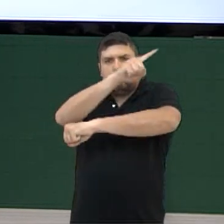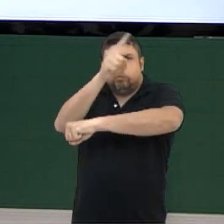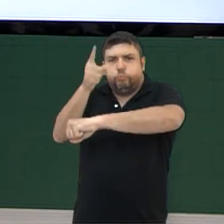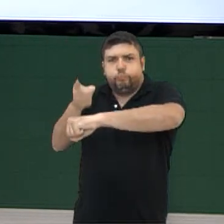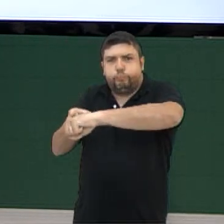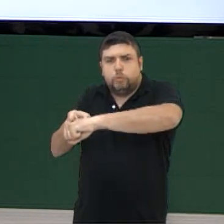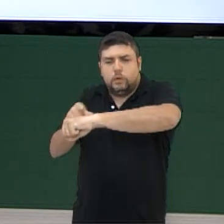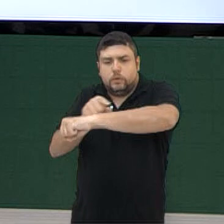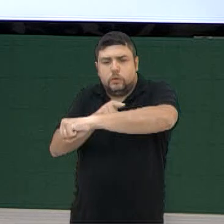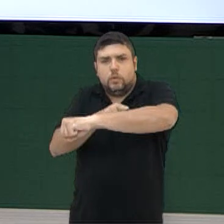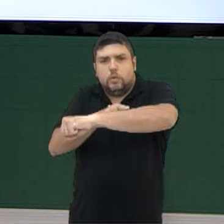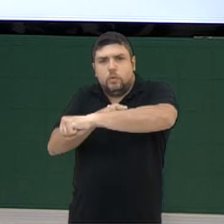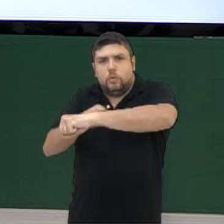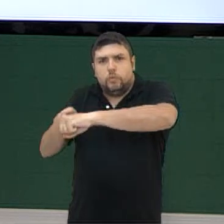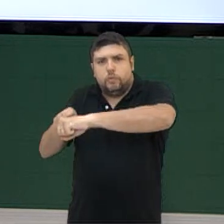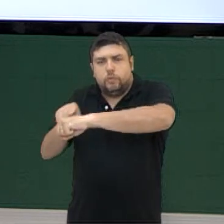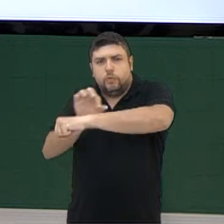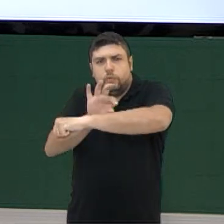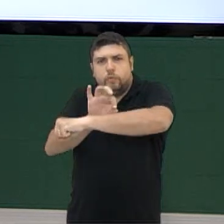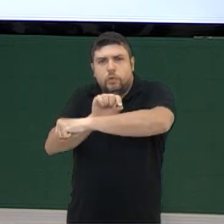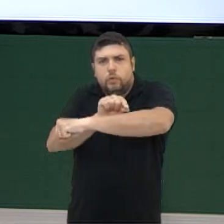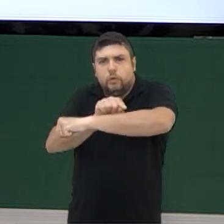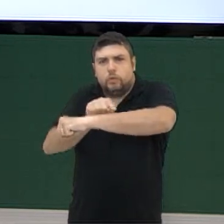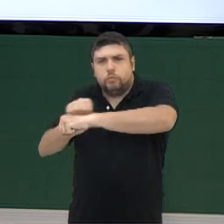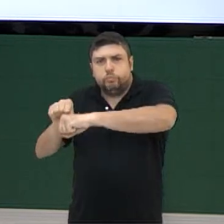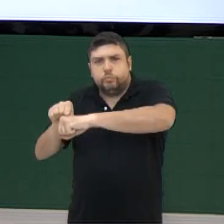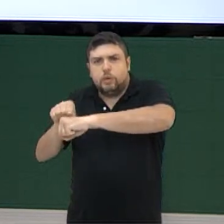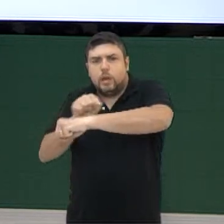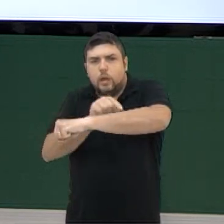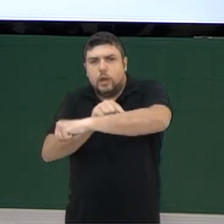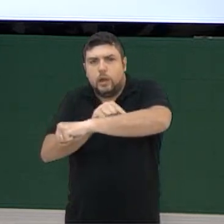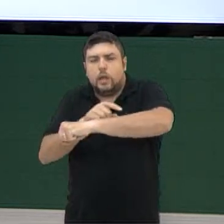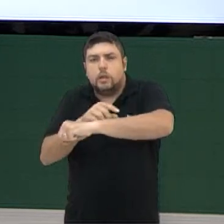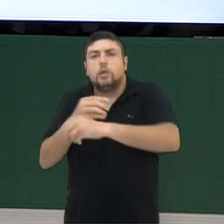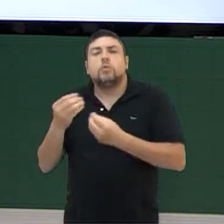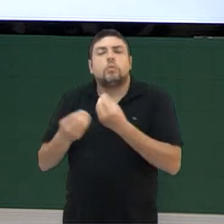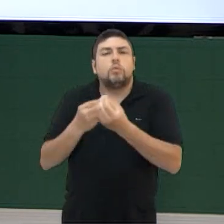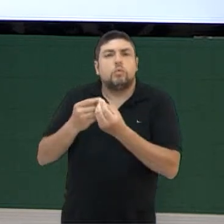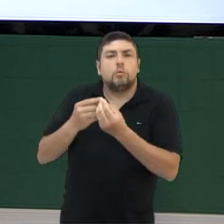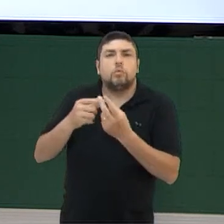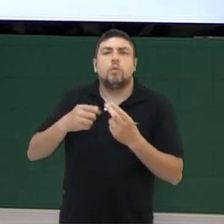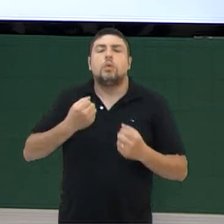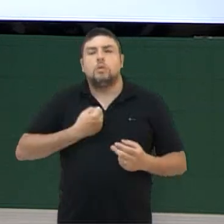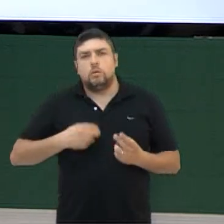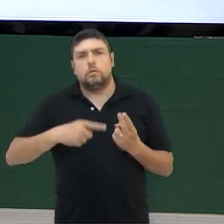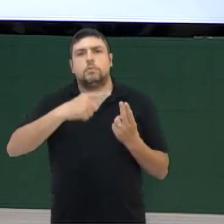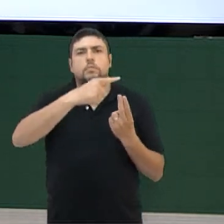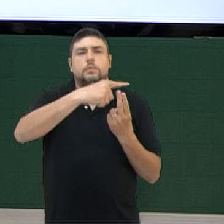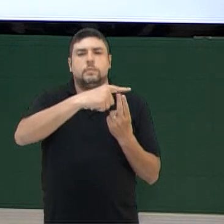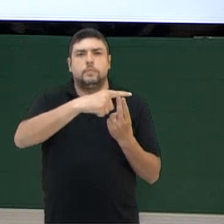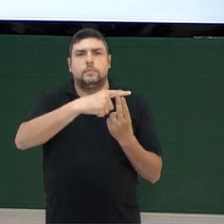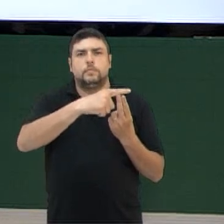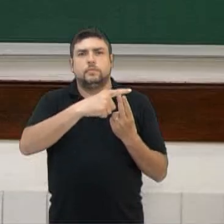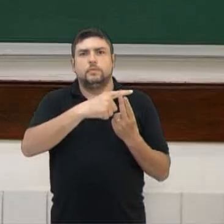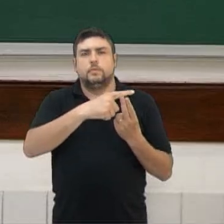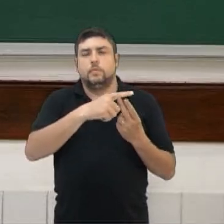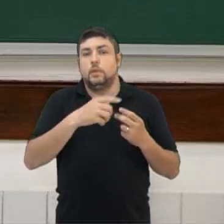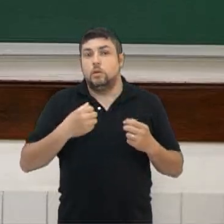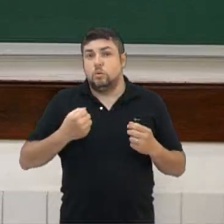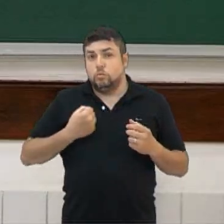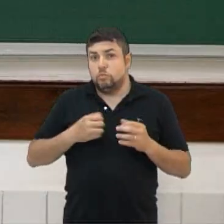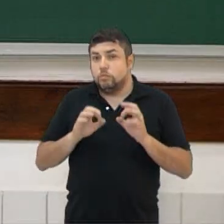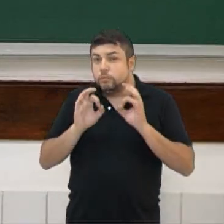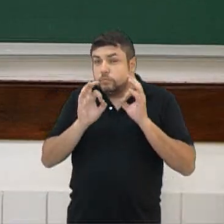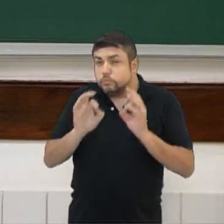circunferência dividido pelo tamanho do diâmetro, você vai chegar no π, tá? Ou muito próximo dele, claro, porque o π não tem como ter certeza